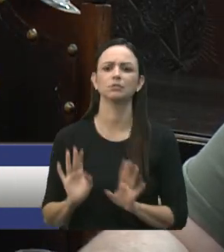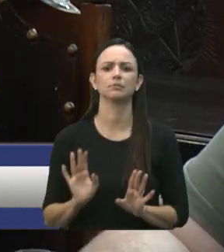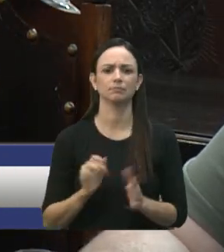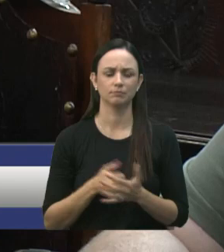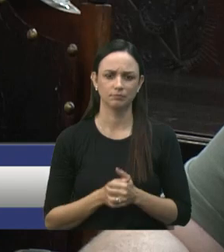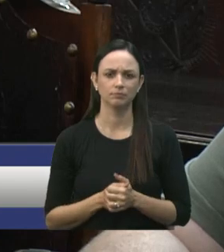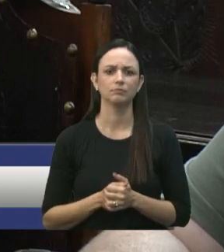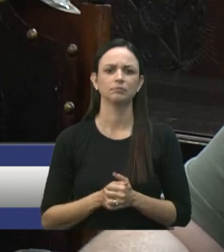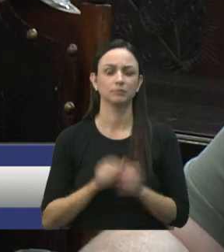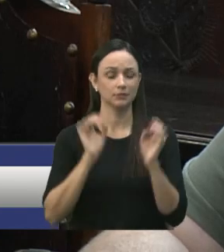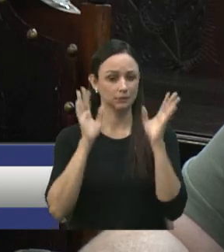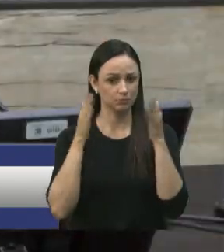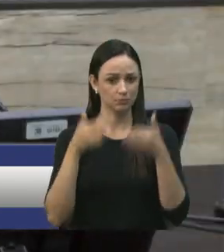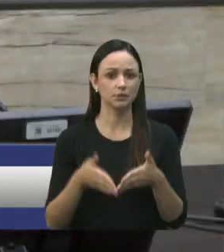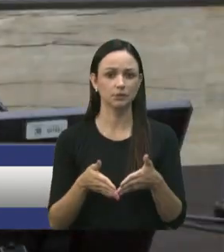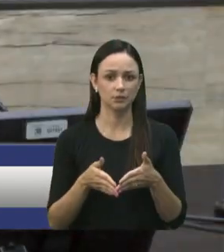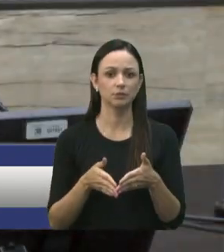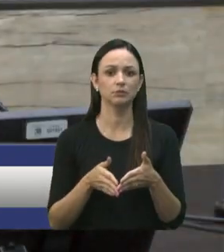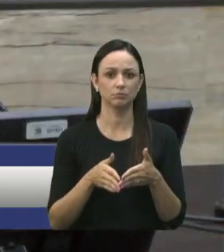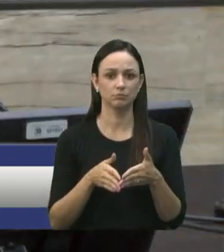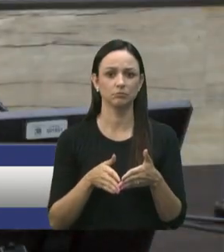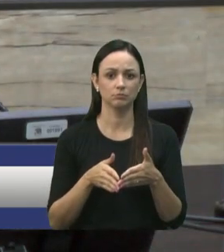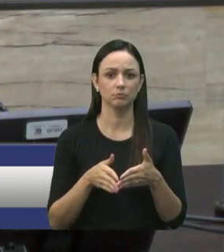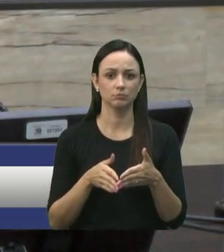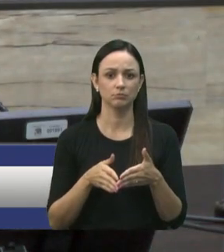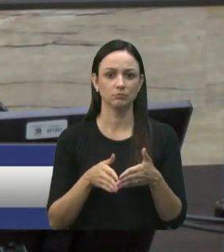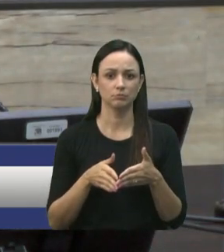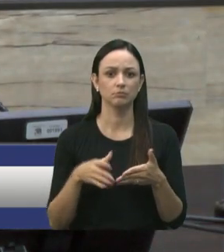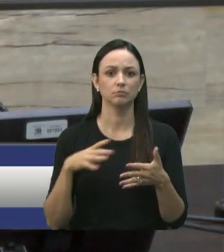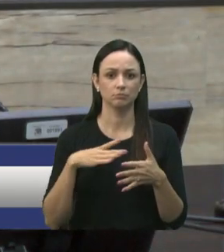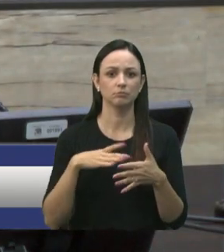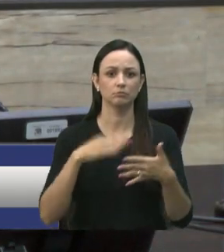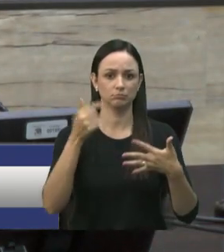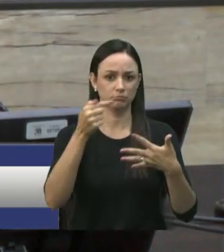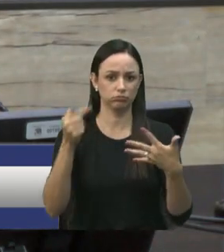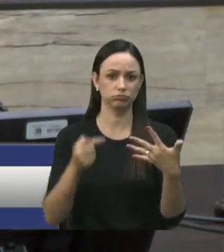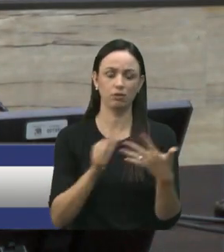Específico possível em relação a isso, quando estiver aberto por secretaria.